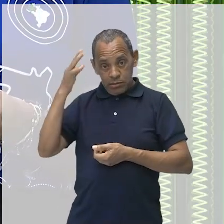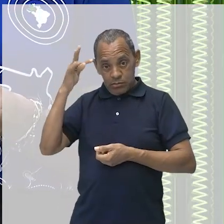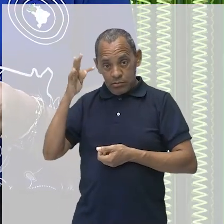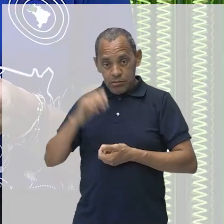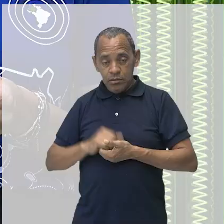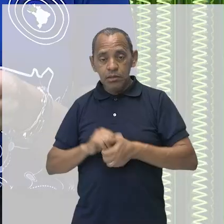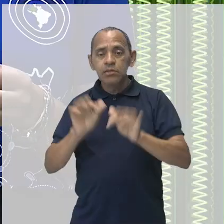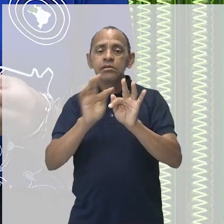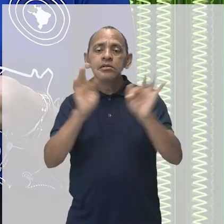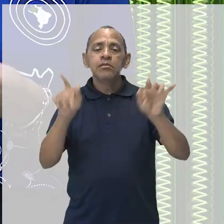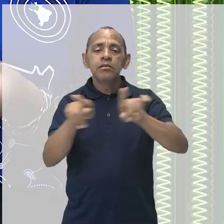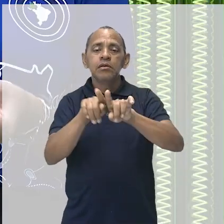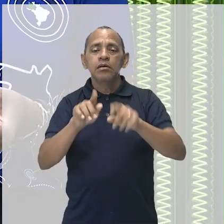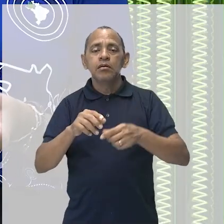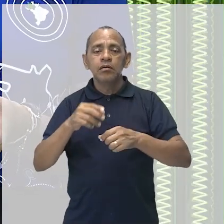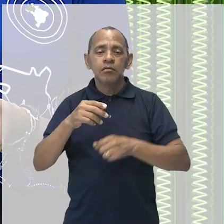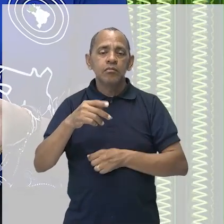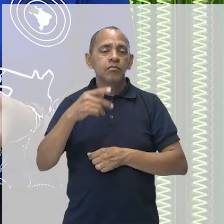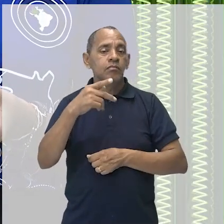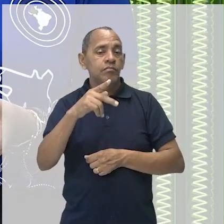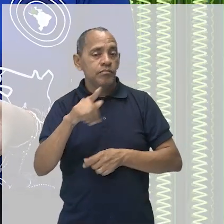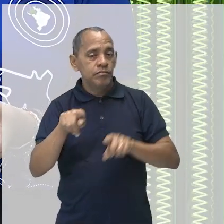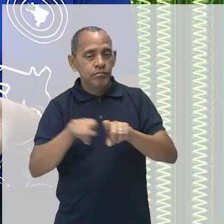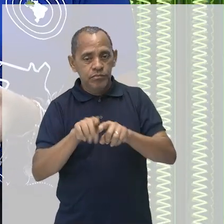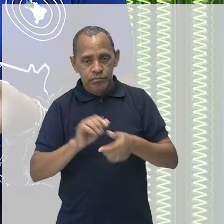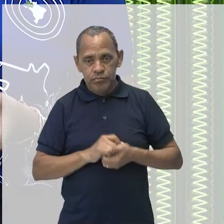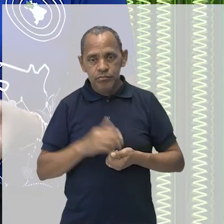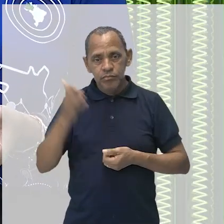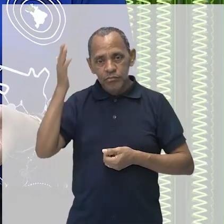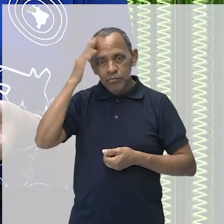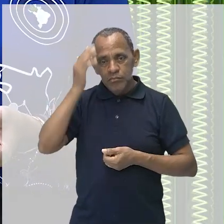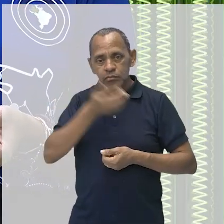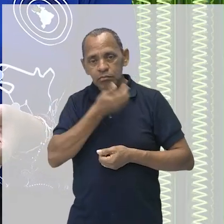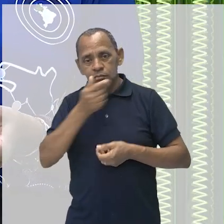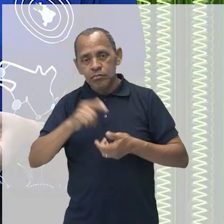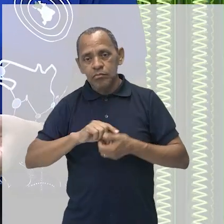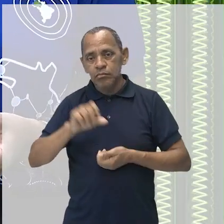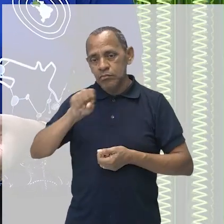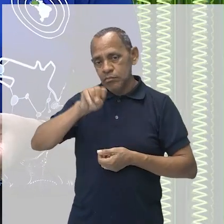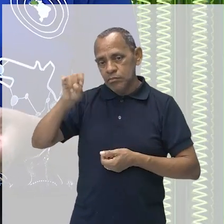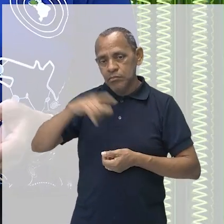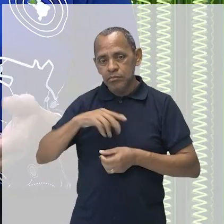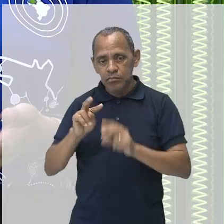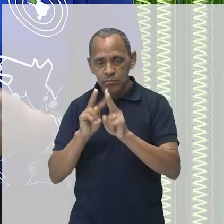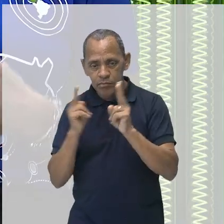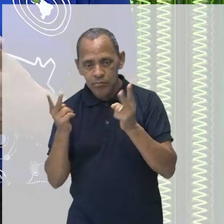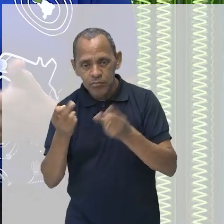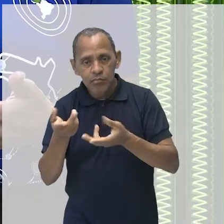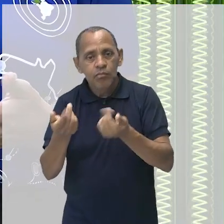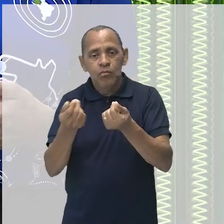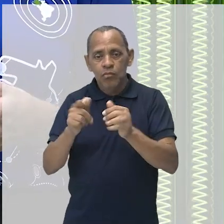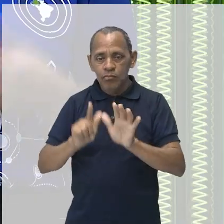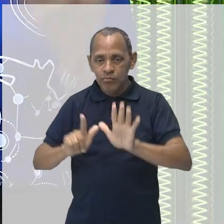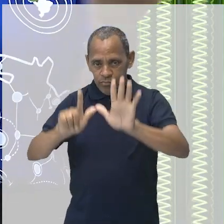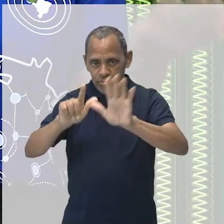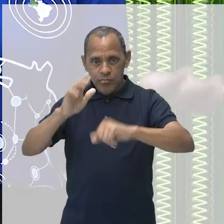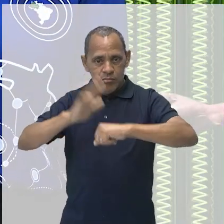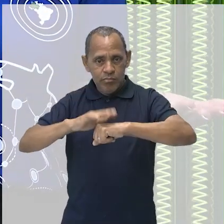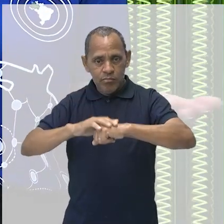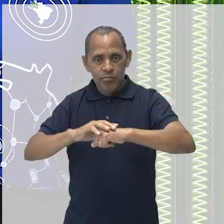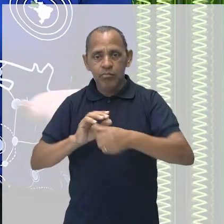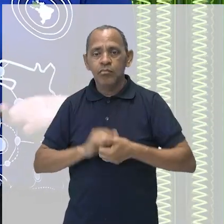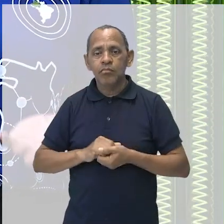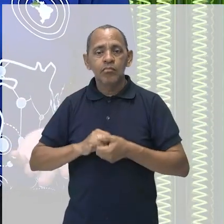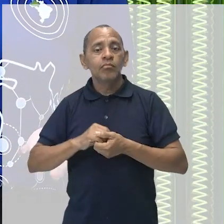modo simples, para que vocês entendam um pouco melhor, que quando temos o mesmo volume de gases nas mesmas condições, tanto